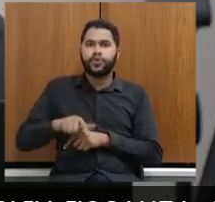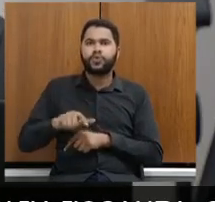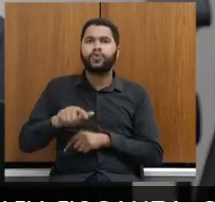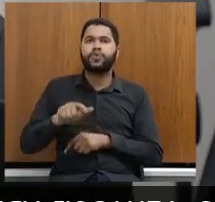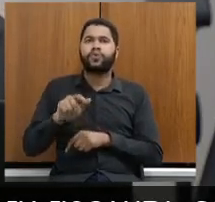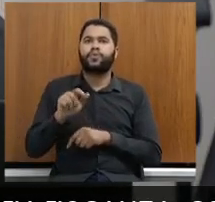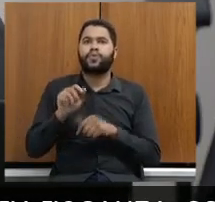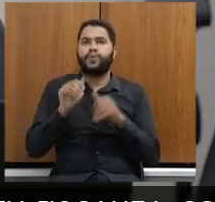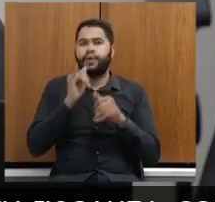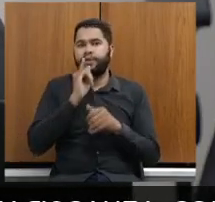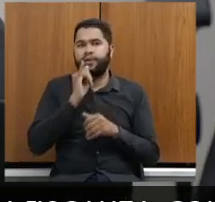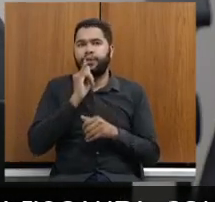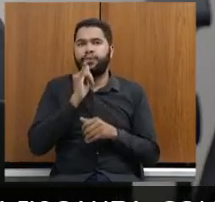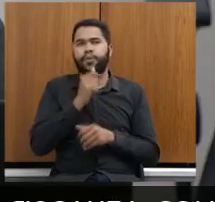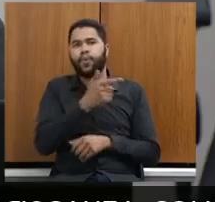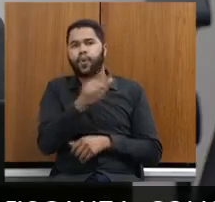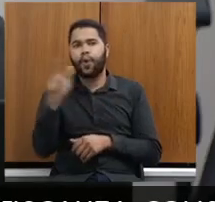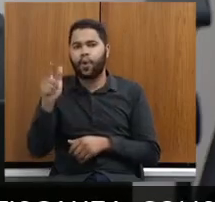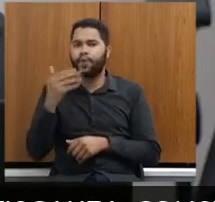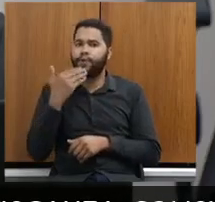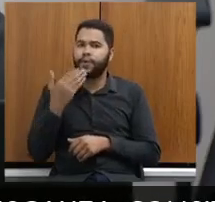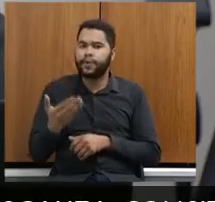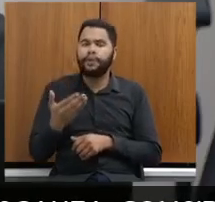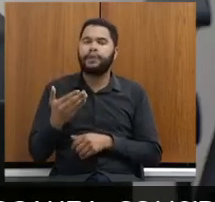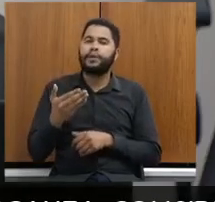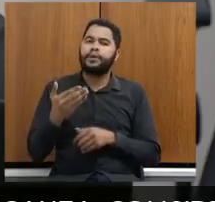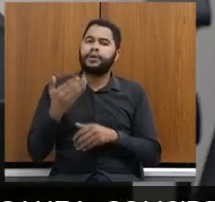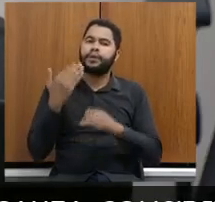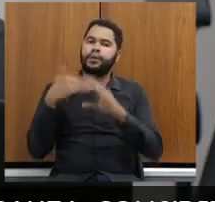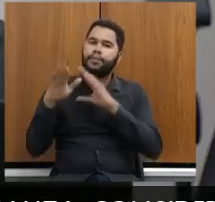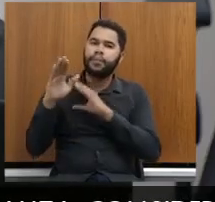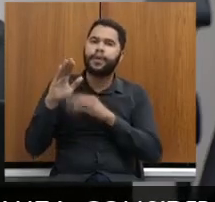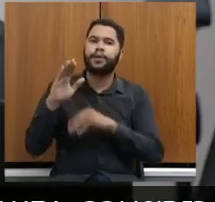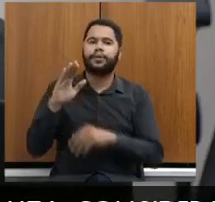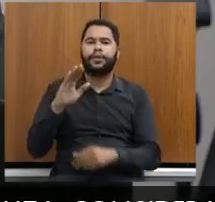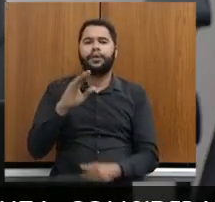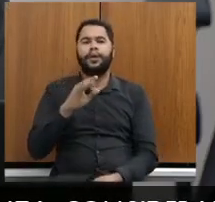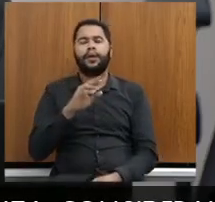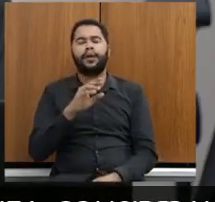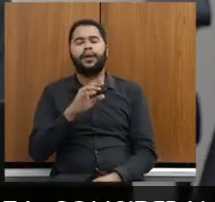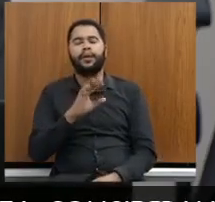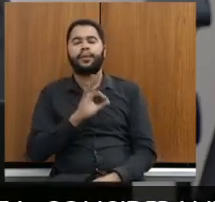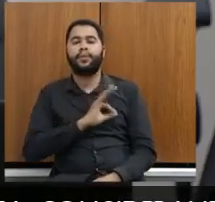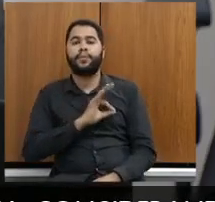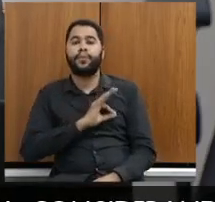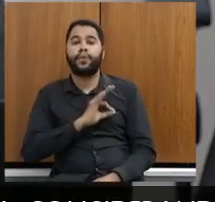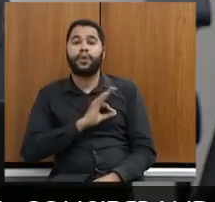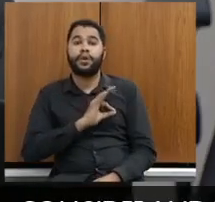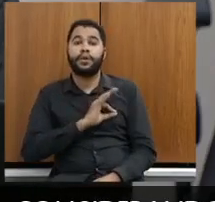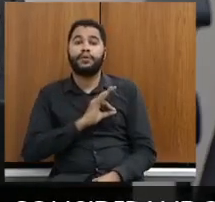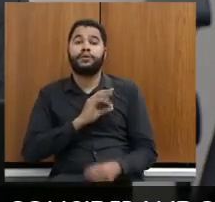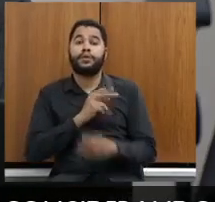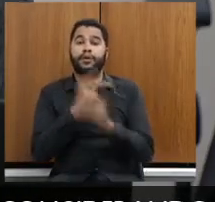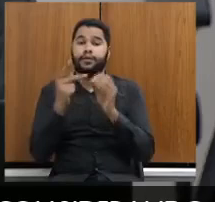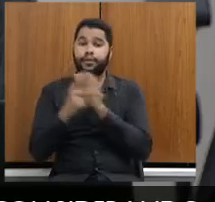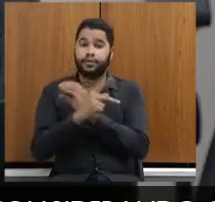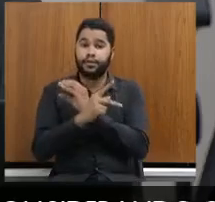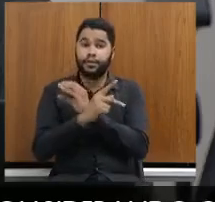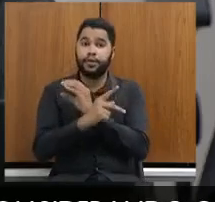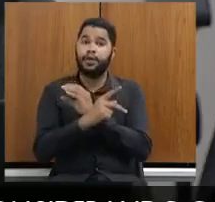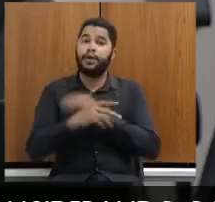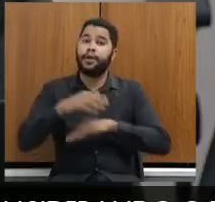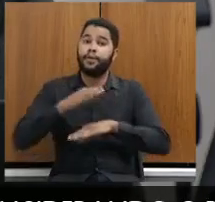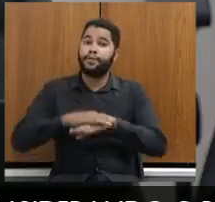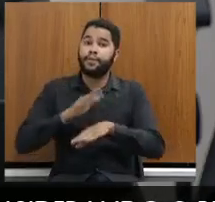mesa tanto é que eu dizer que ele mesmo secretário que a gente encaminha para a polícia civil para o senhor é pedido de providências